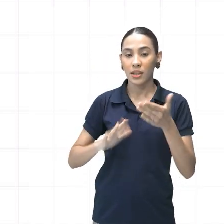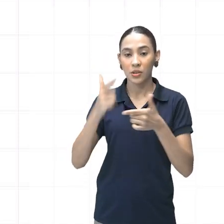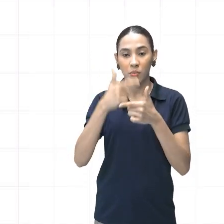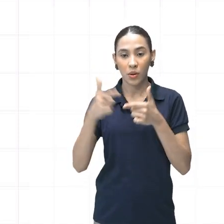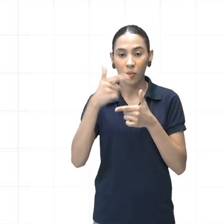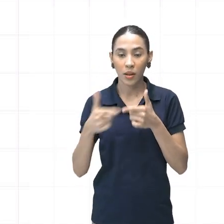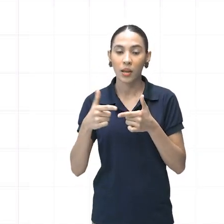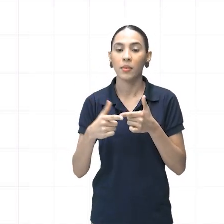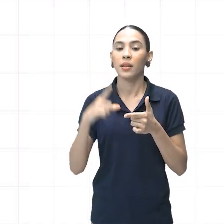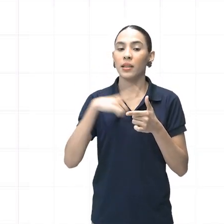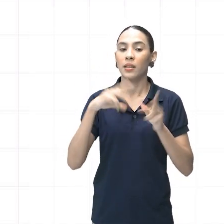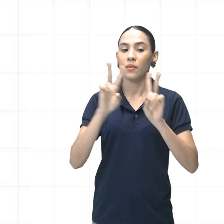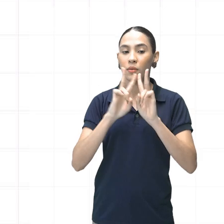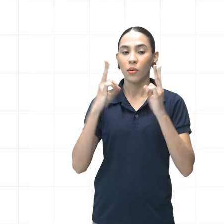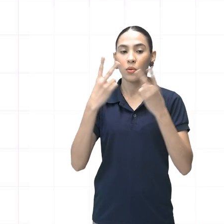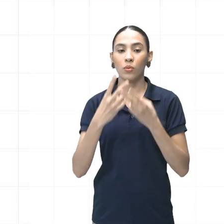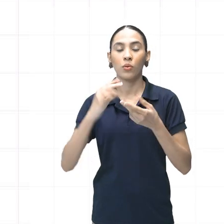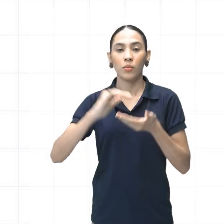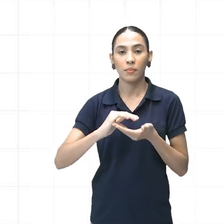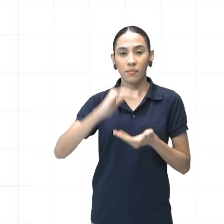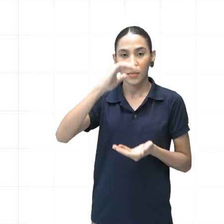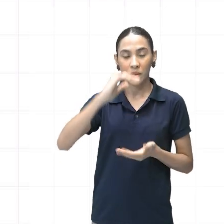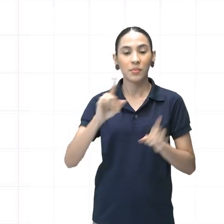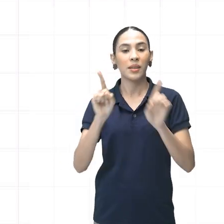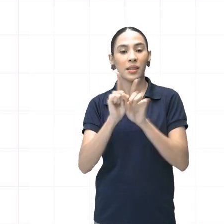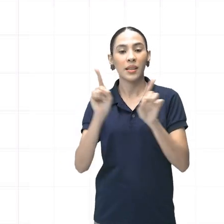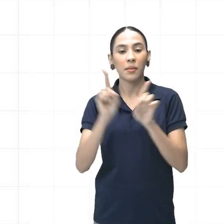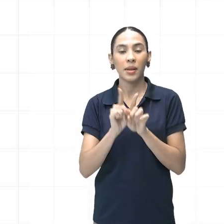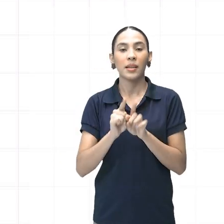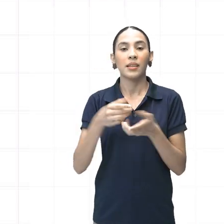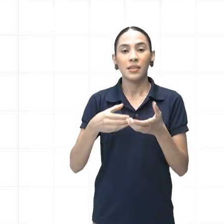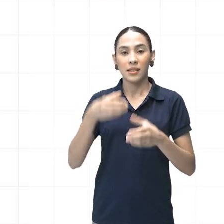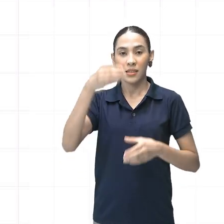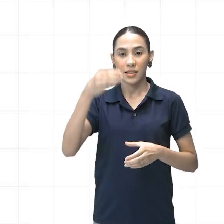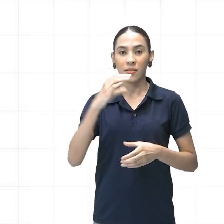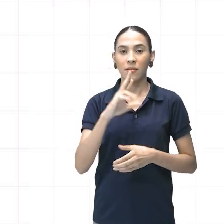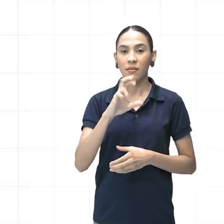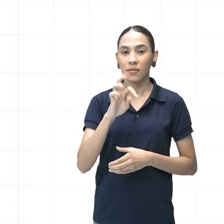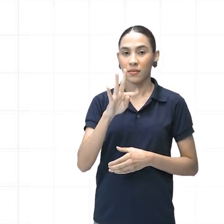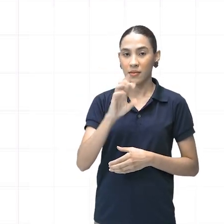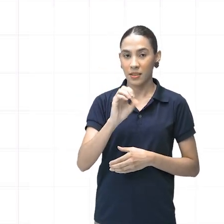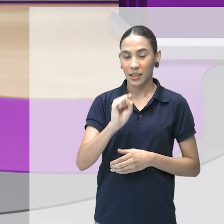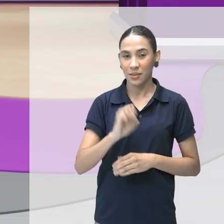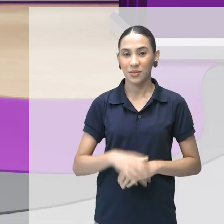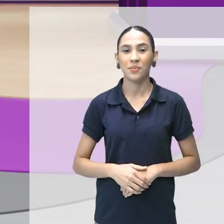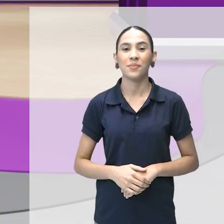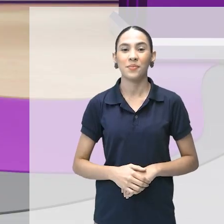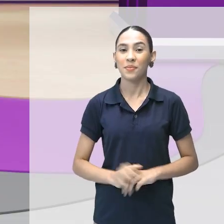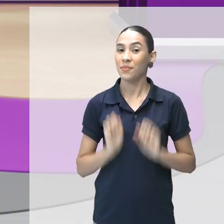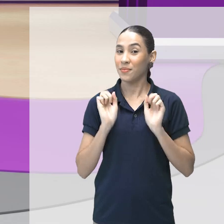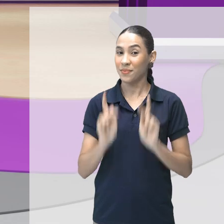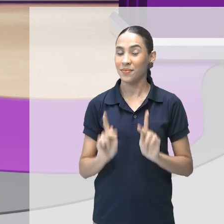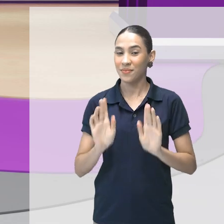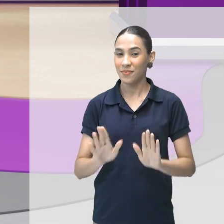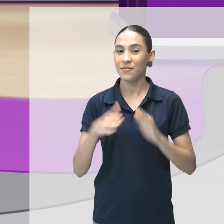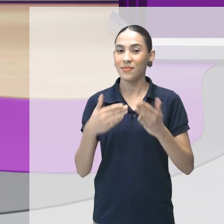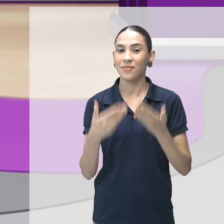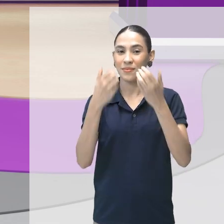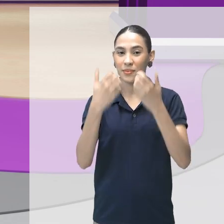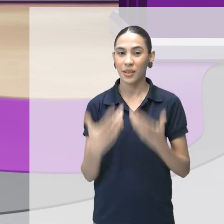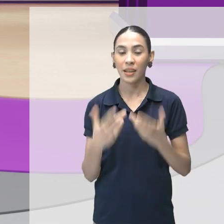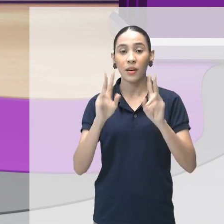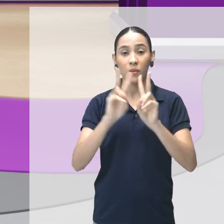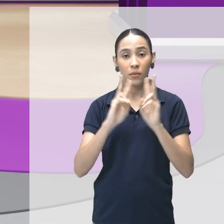de problemas que envolvam volumes de prismas e de cilindros retos. Muito bem, vamos falar